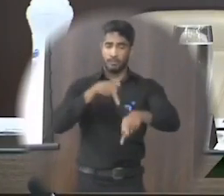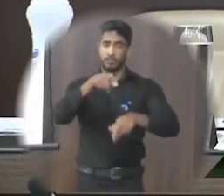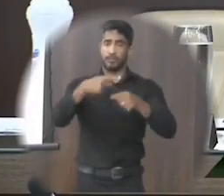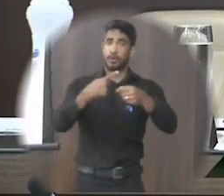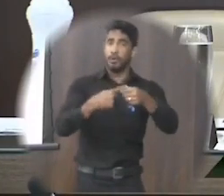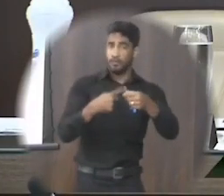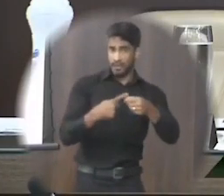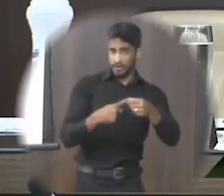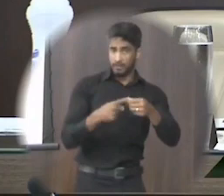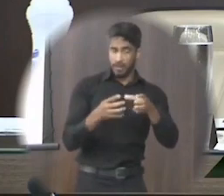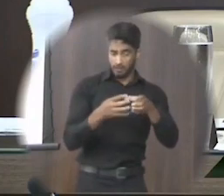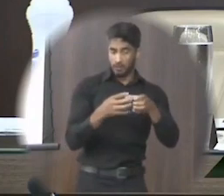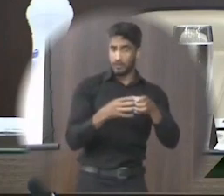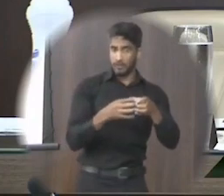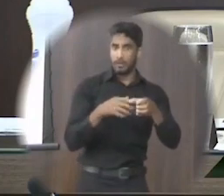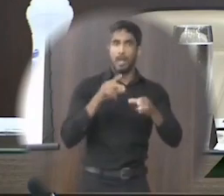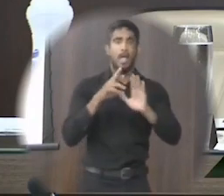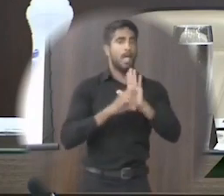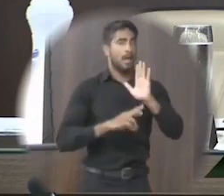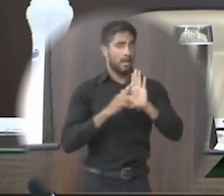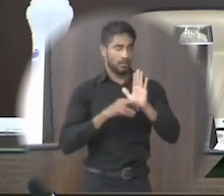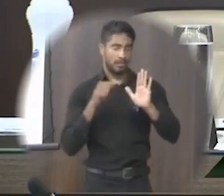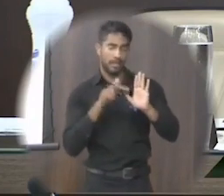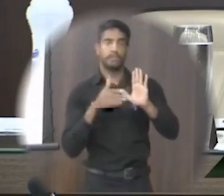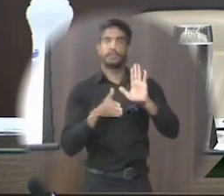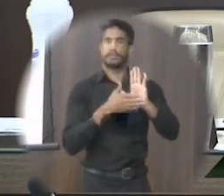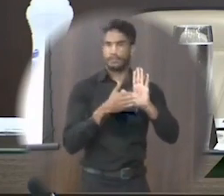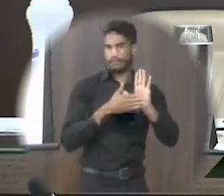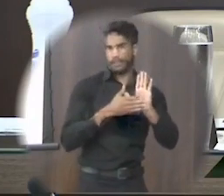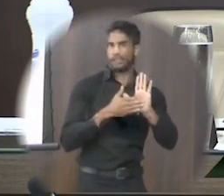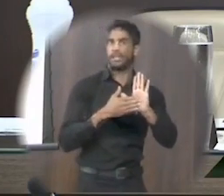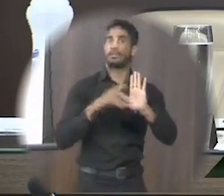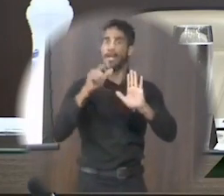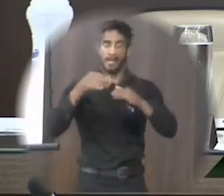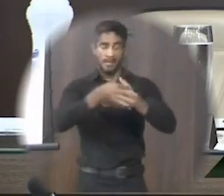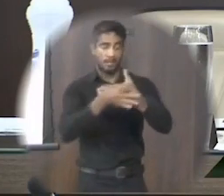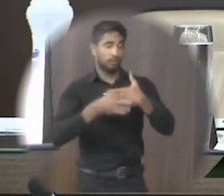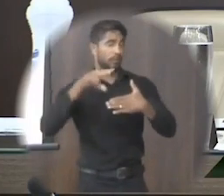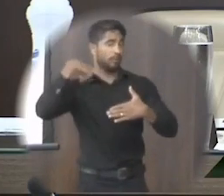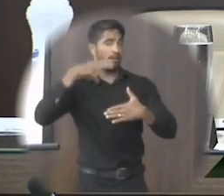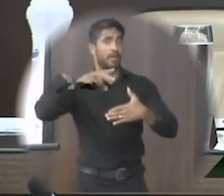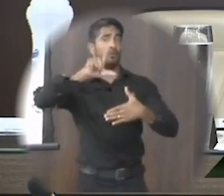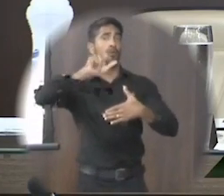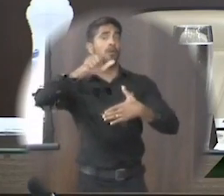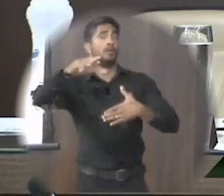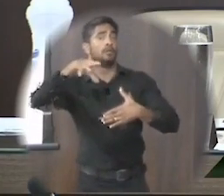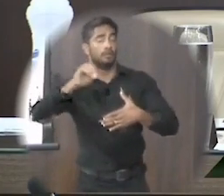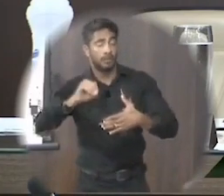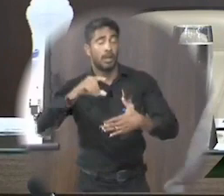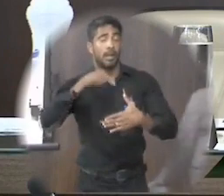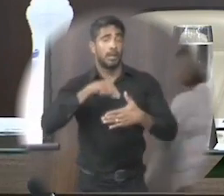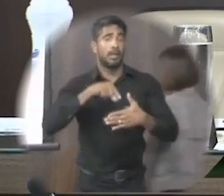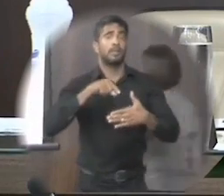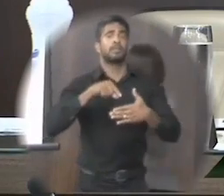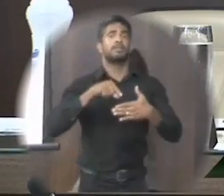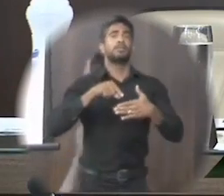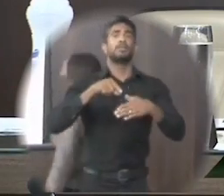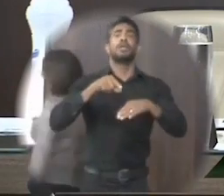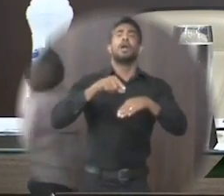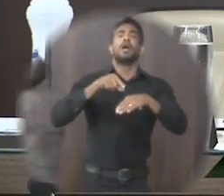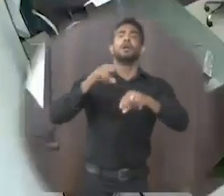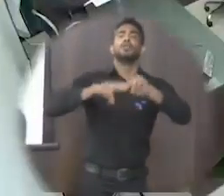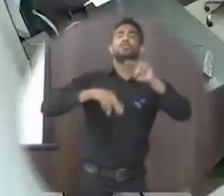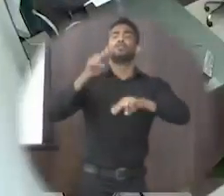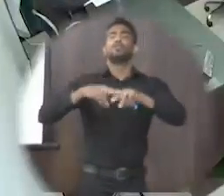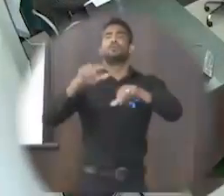Municipais. Relatório: o projeto de lei epígrafe é de autoria do vereador Almir Dias Santos e dispõe sobre a instituição da campanha Junho Violeta,